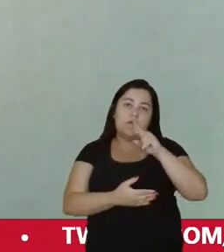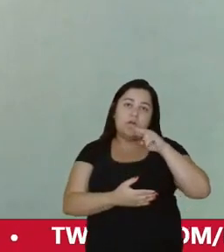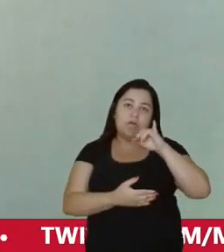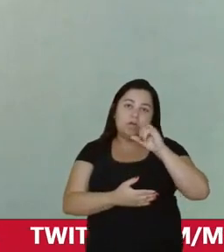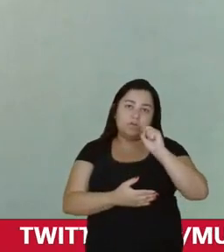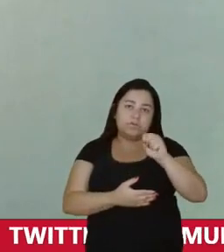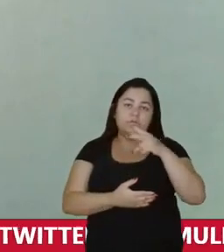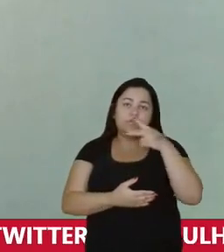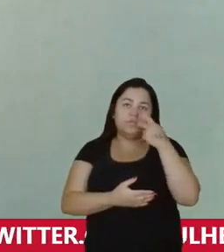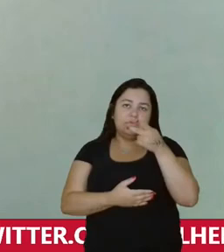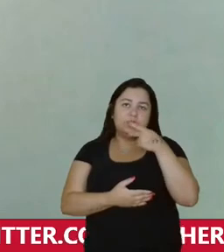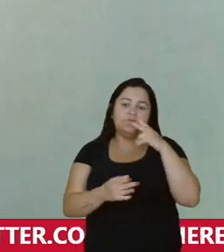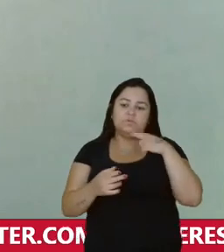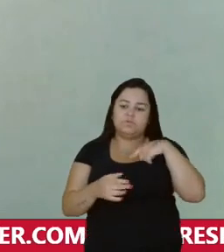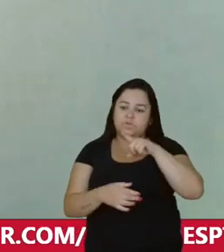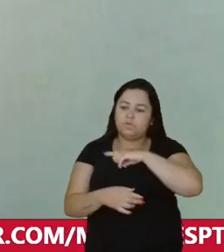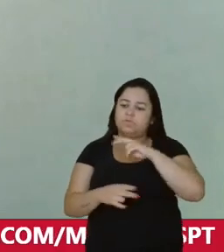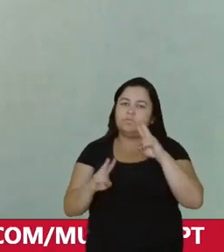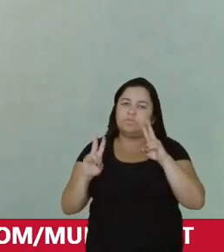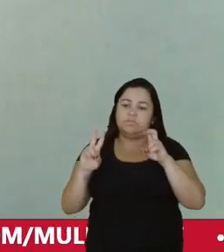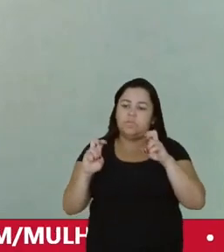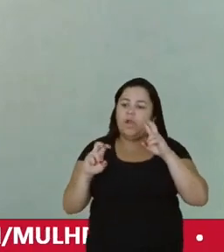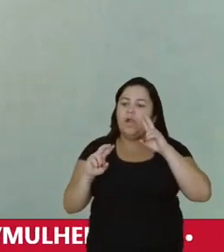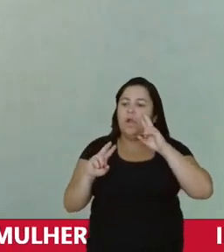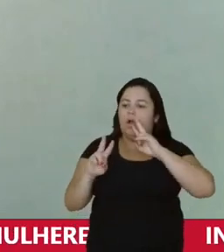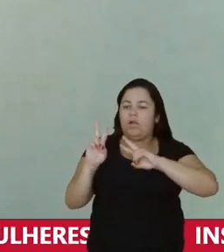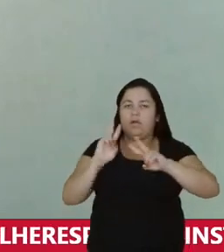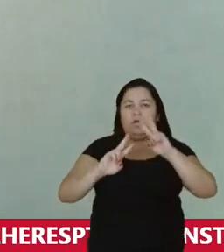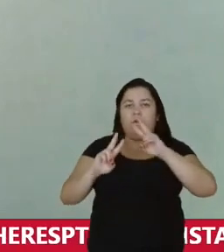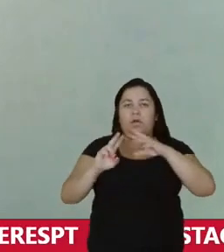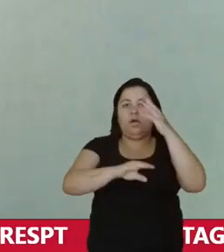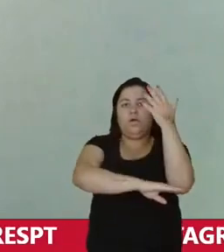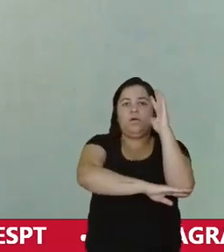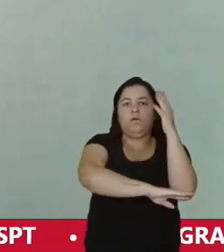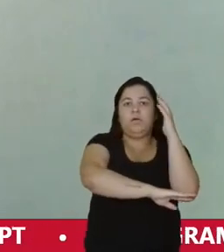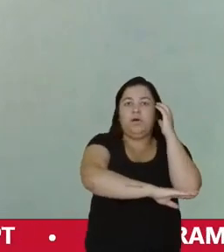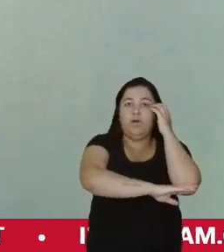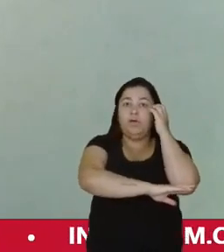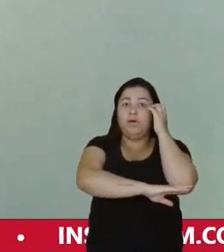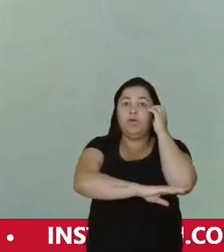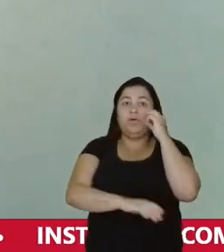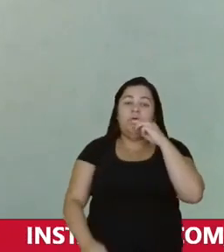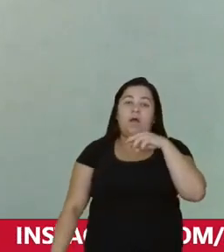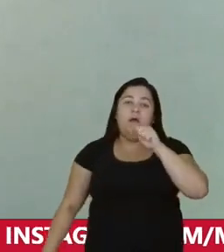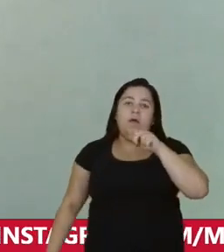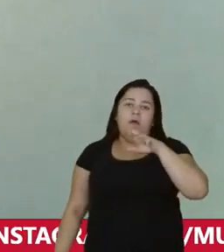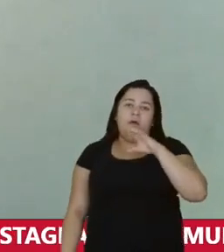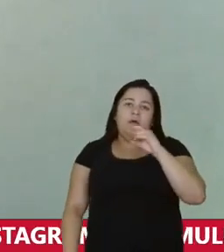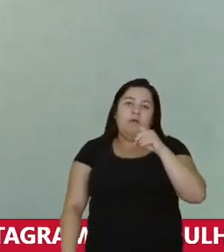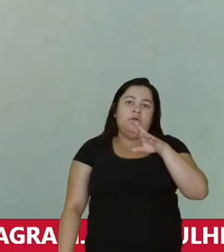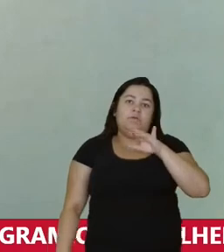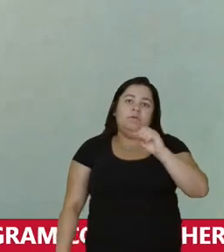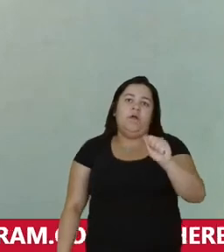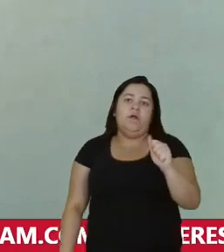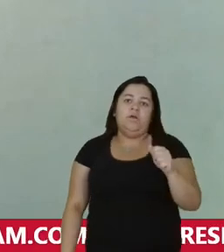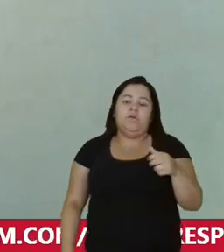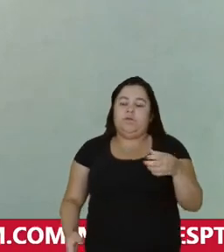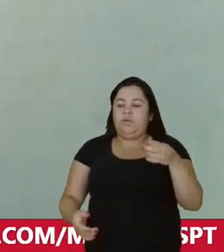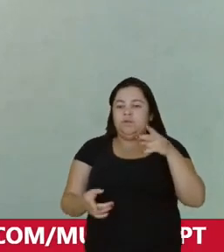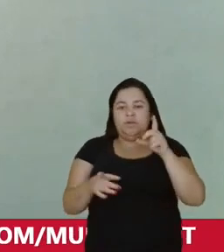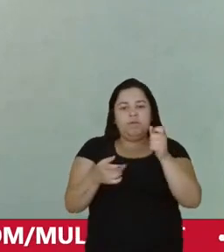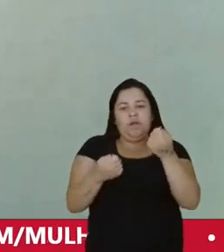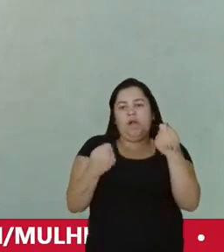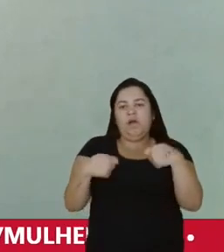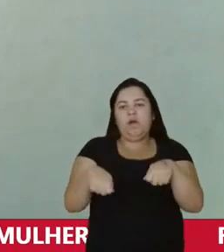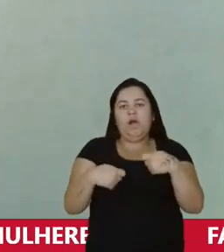sobre isso. Nós temos que parar de olhar a natureza como uma mera mercadoria, como algo que se deve explorar.